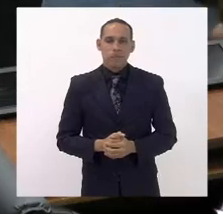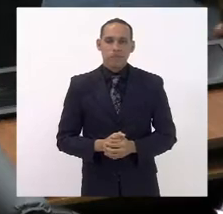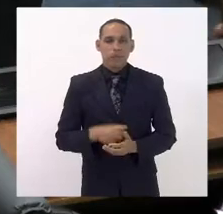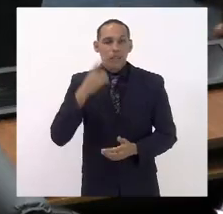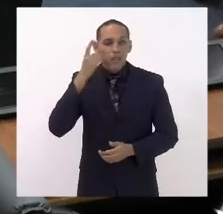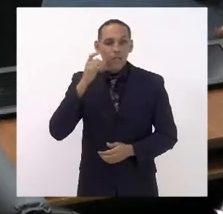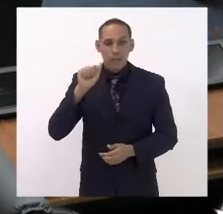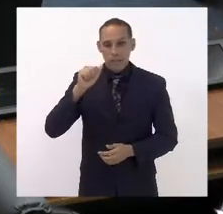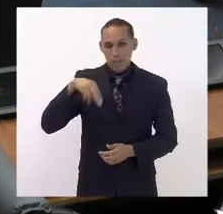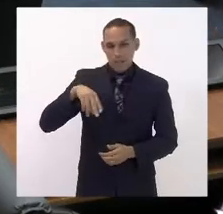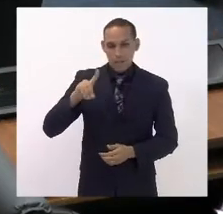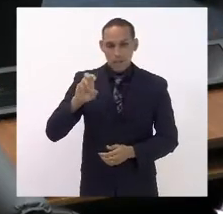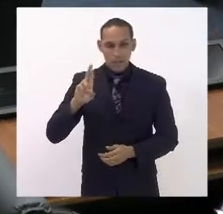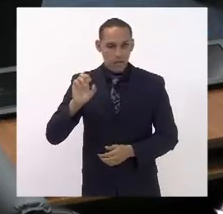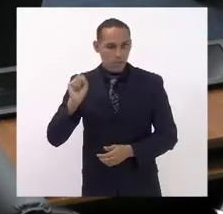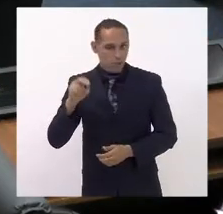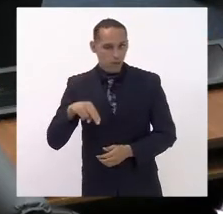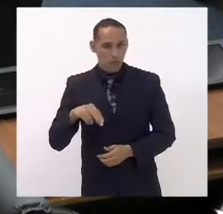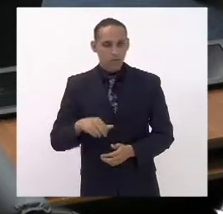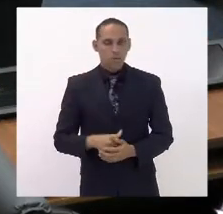Deputado Anderson. Esse aqui...